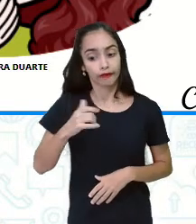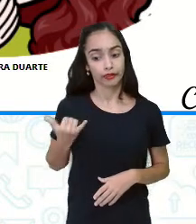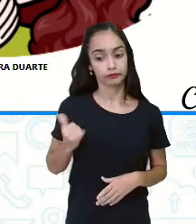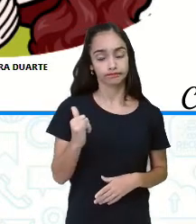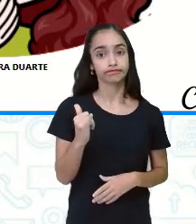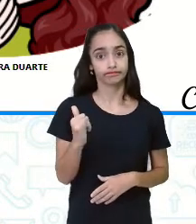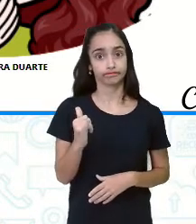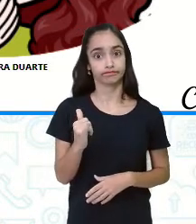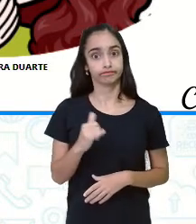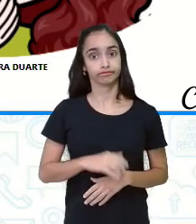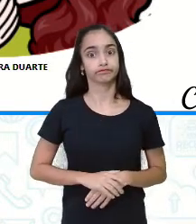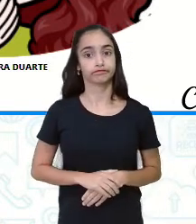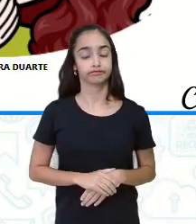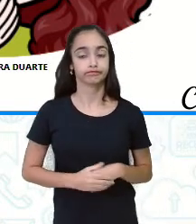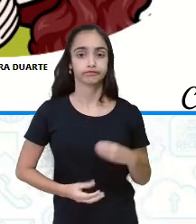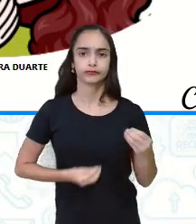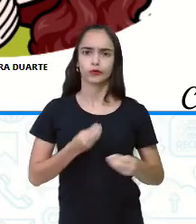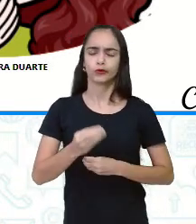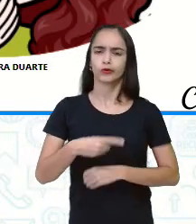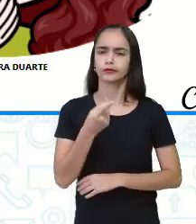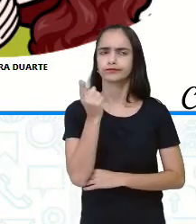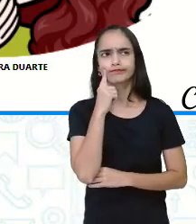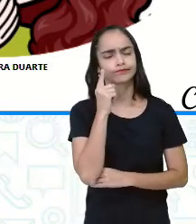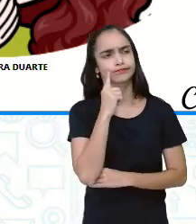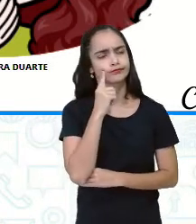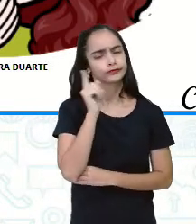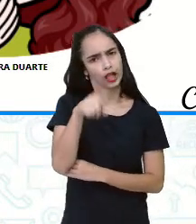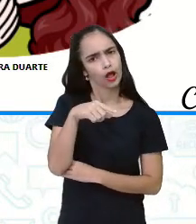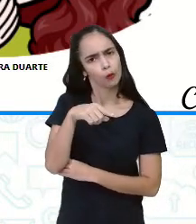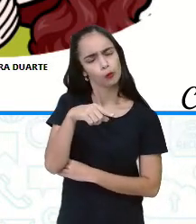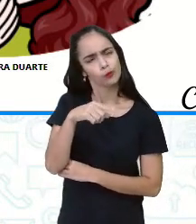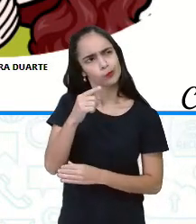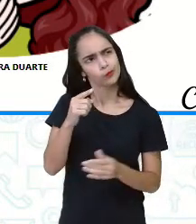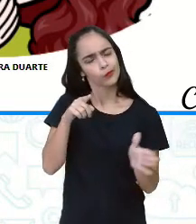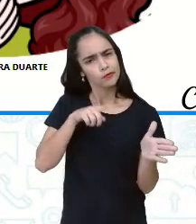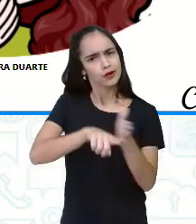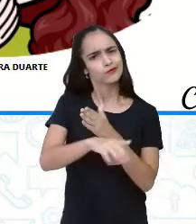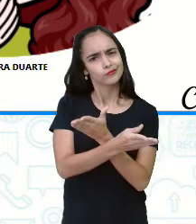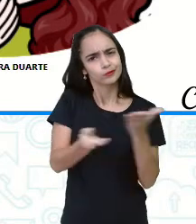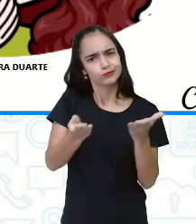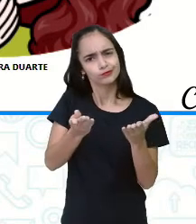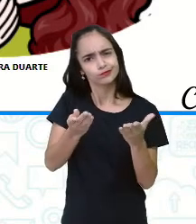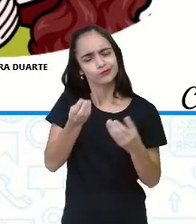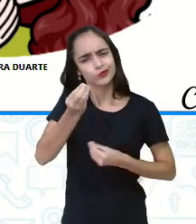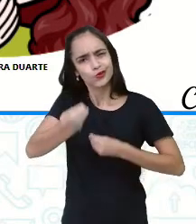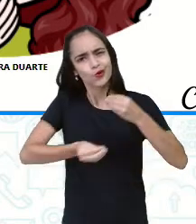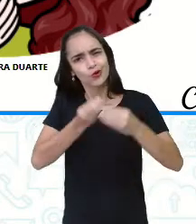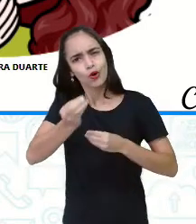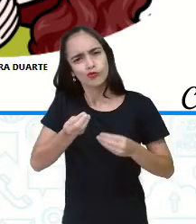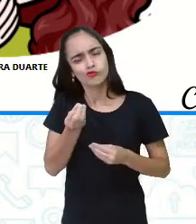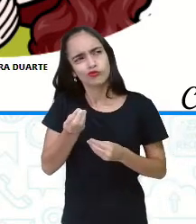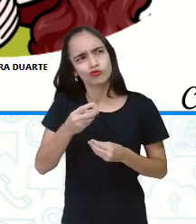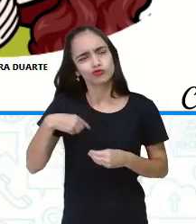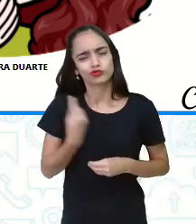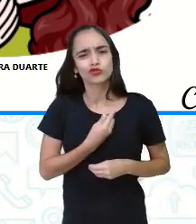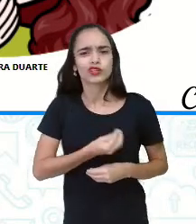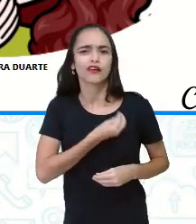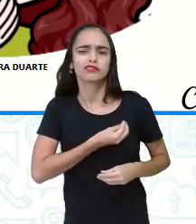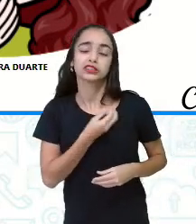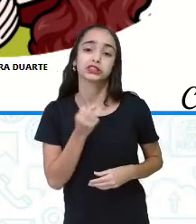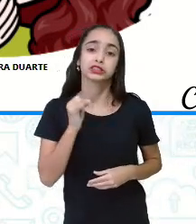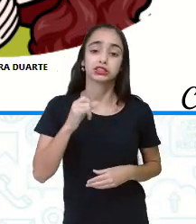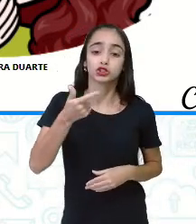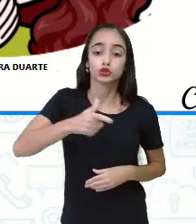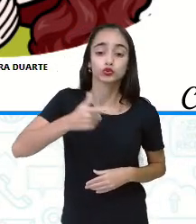elétrica? E aí? Essa é a pergunta que não quer calar no dia de hoje. Como seria a nossa vida sem essa energia aqui que